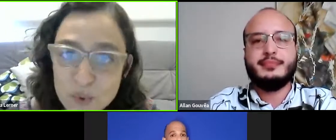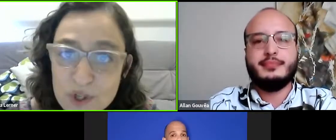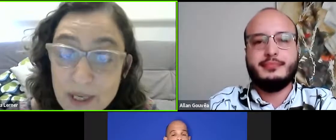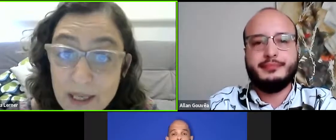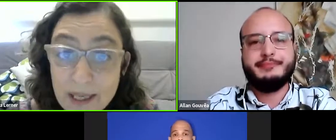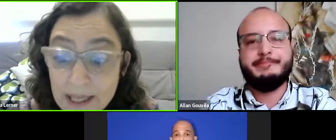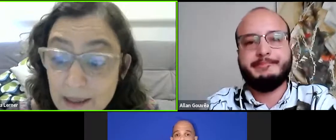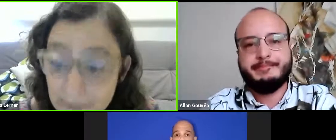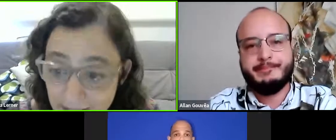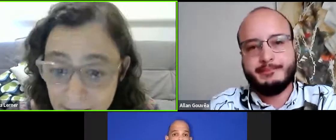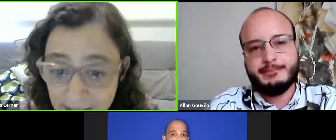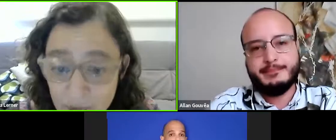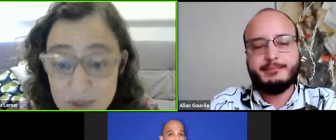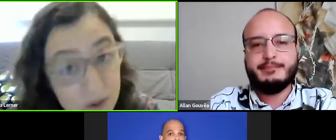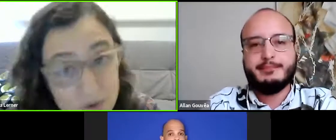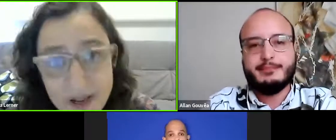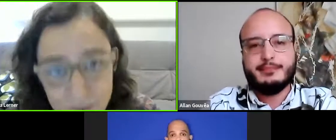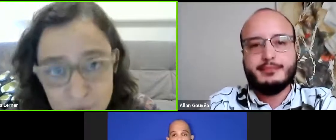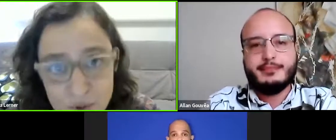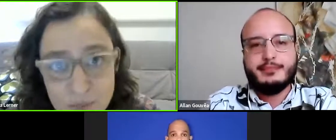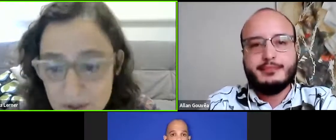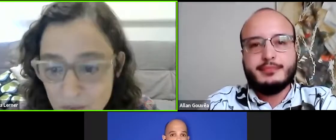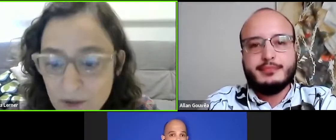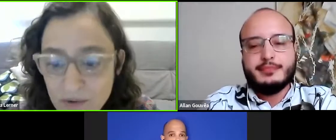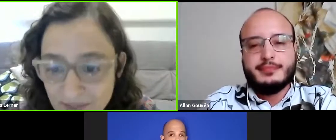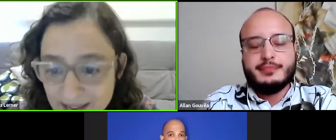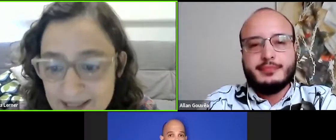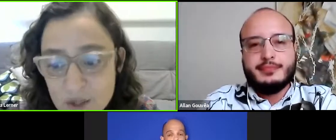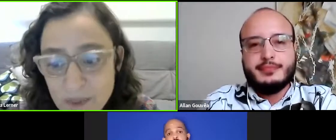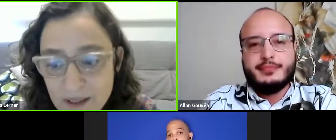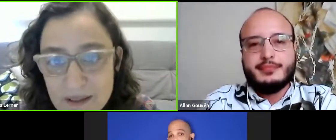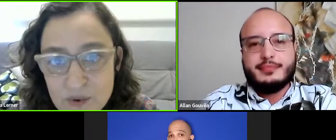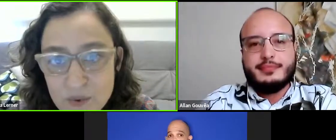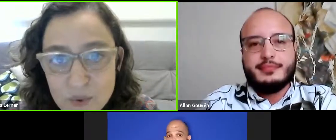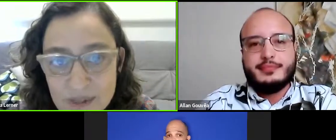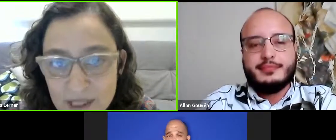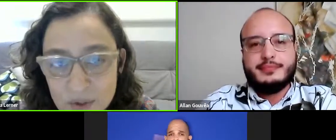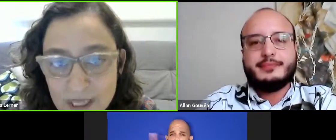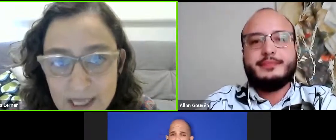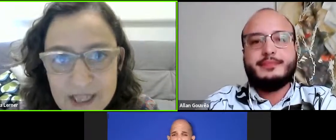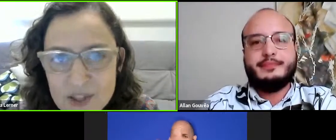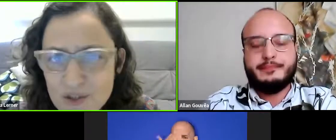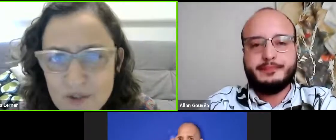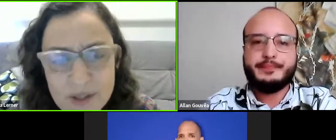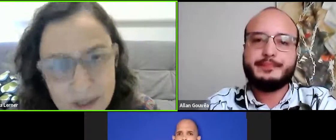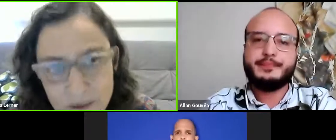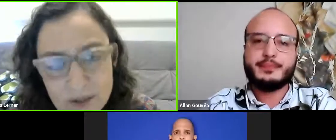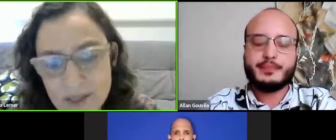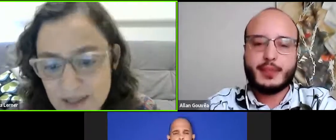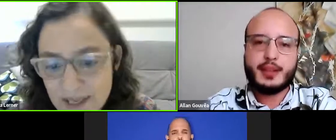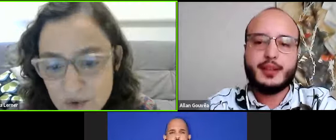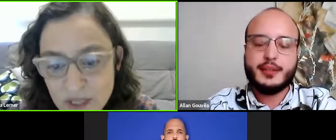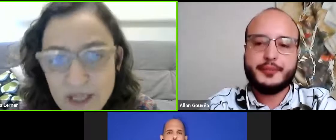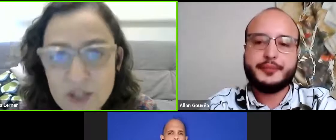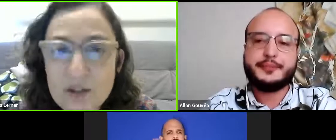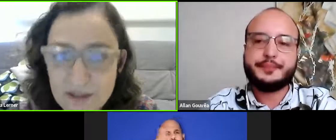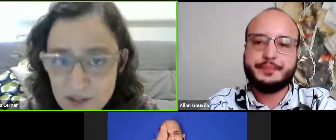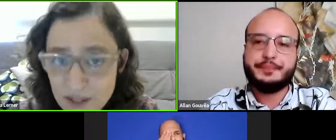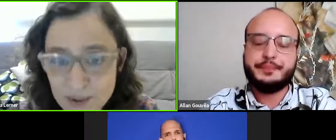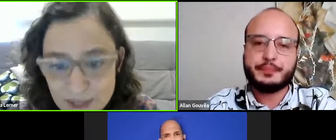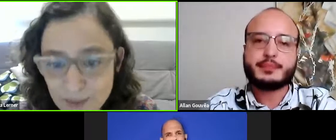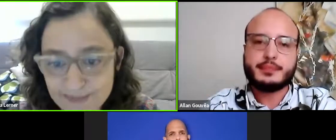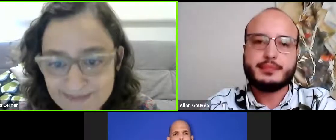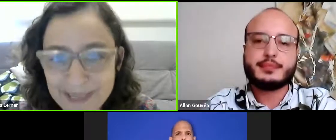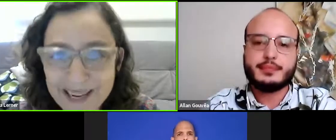ciência e do SUS, e também para que os nossos alunos possam renovar as esperanças num contexto que a gente vive de tanto retrocesso e de